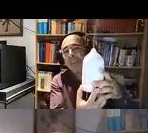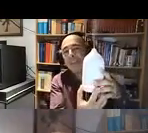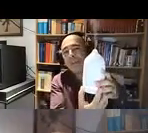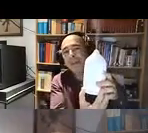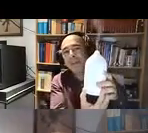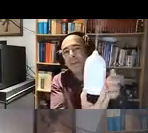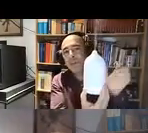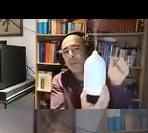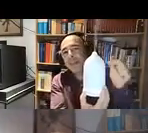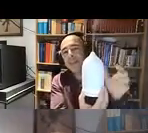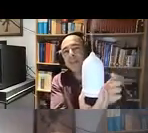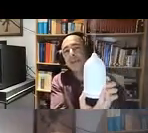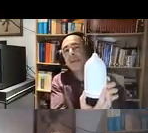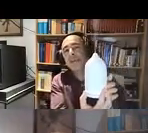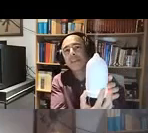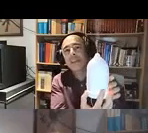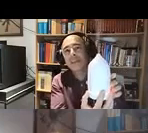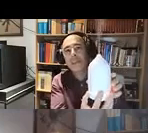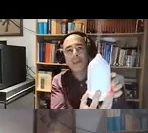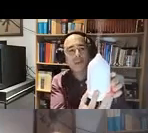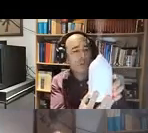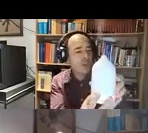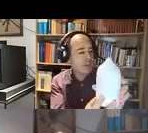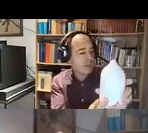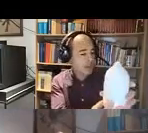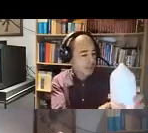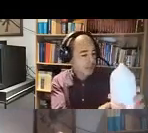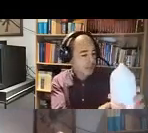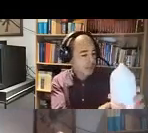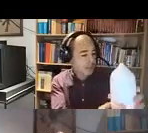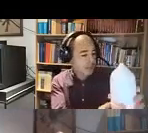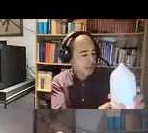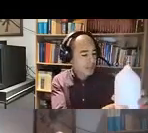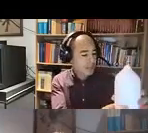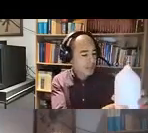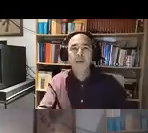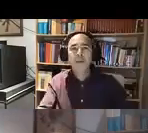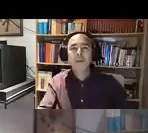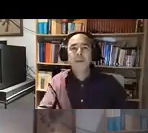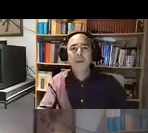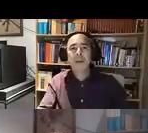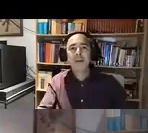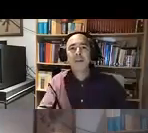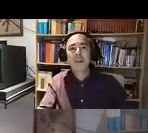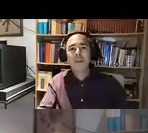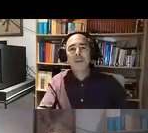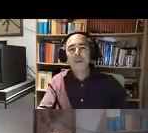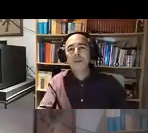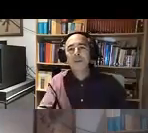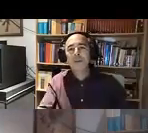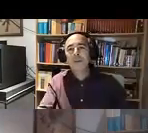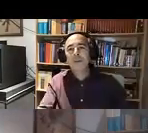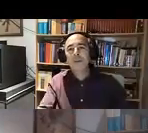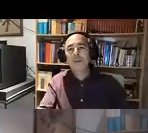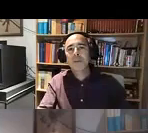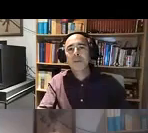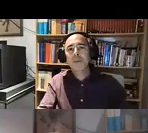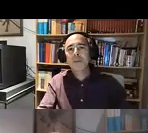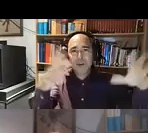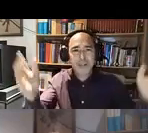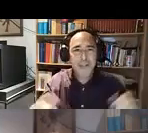sobre o besta para mim e também sobre o que está querendo óleos essenciais é um tema super importante ibéricas que já ligou para poder